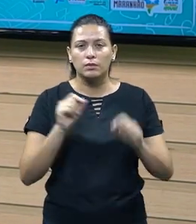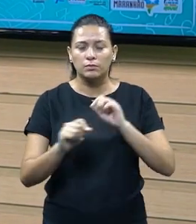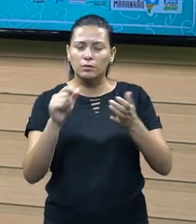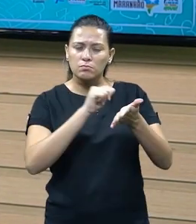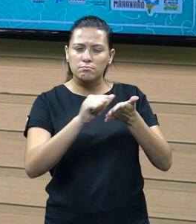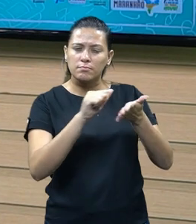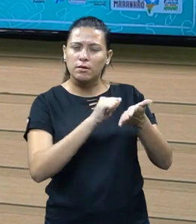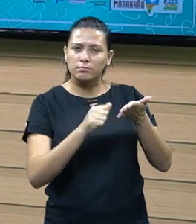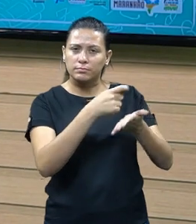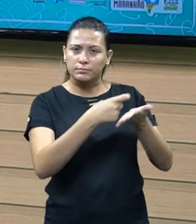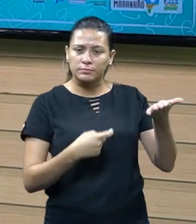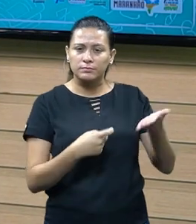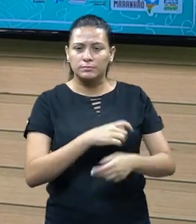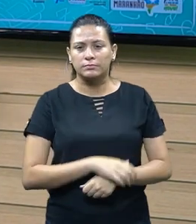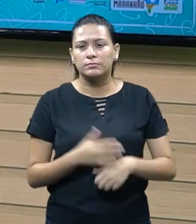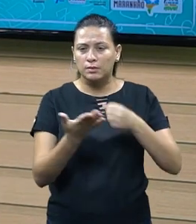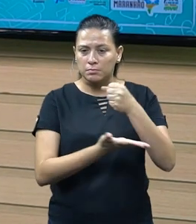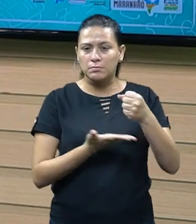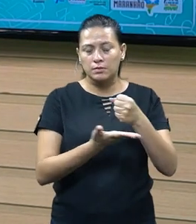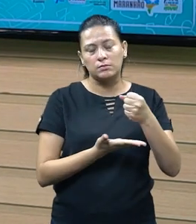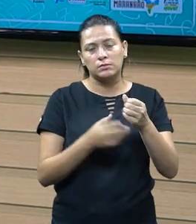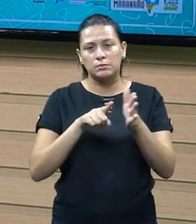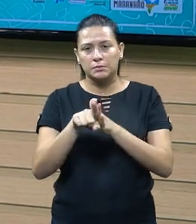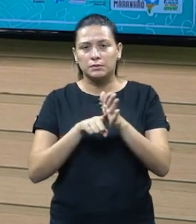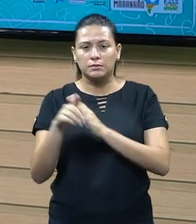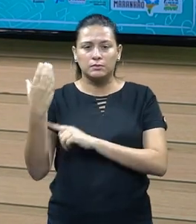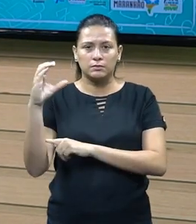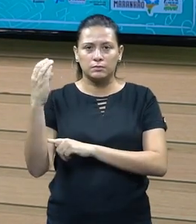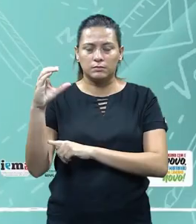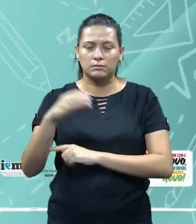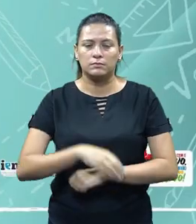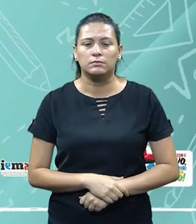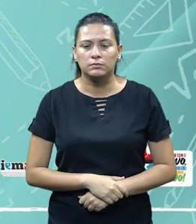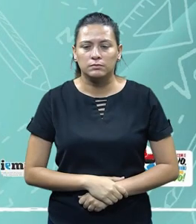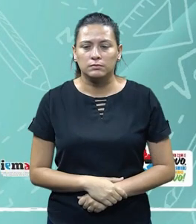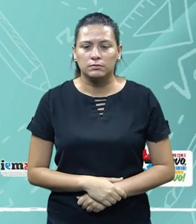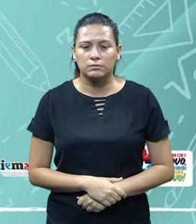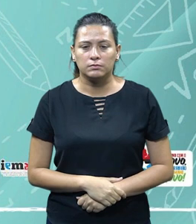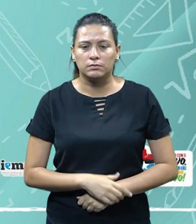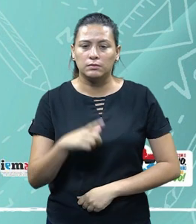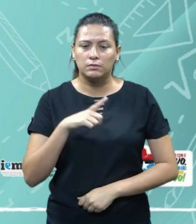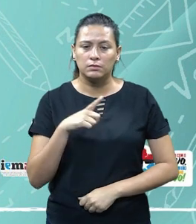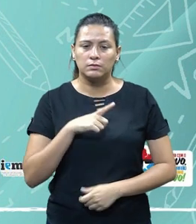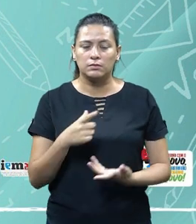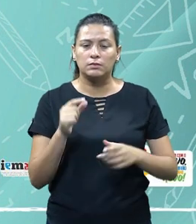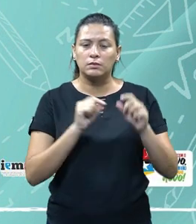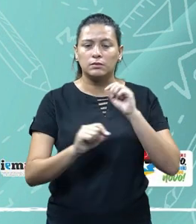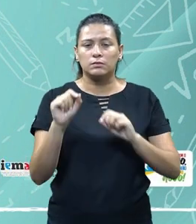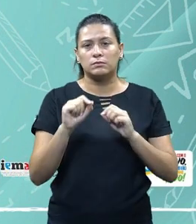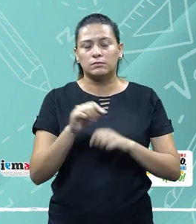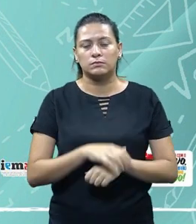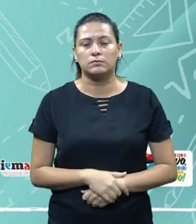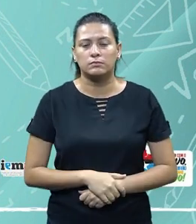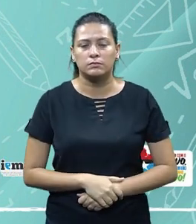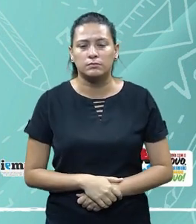com Marc texto mesmo ele é muito bom para embasar pesquisas científicas né ah você vê tópicos e mais